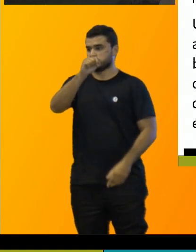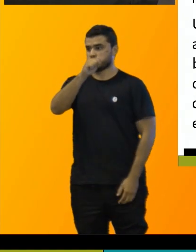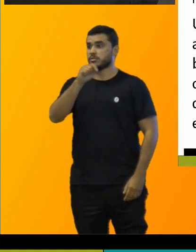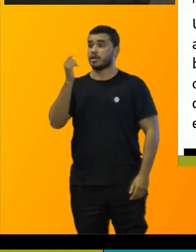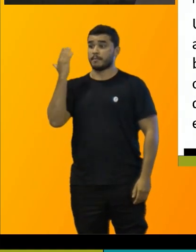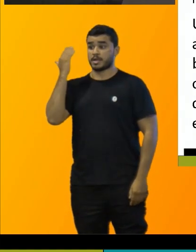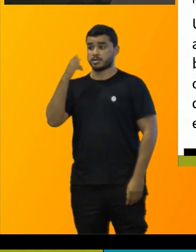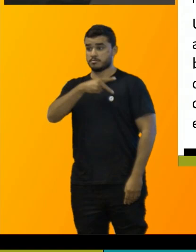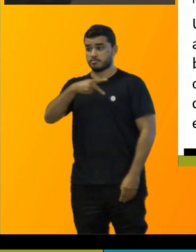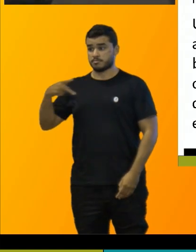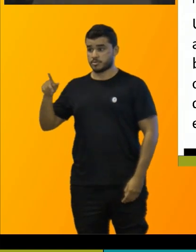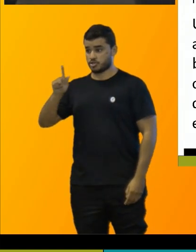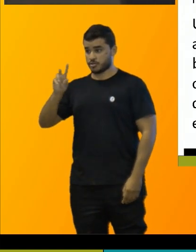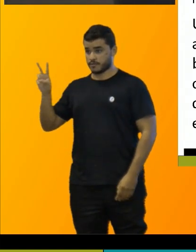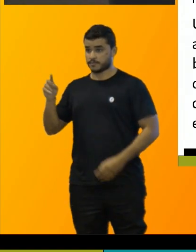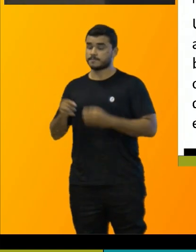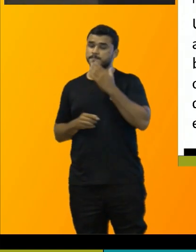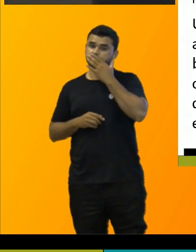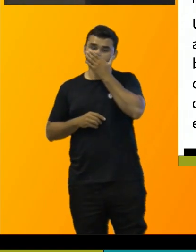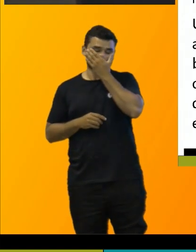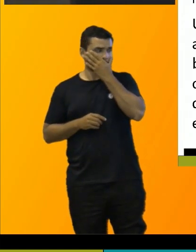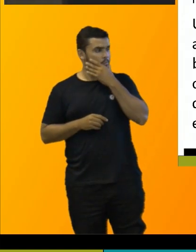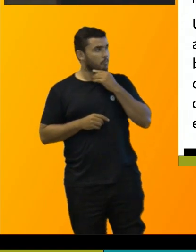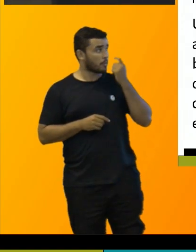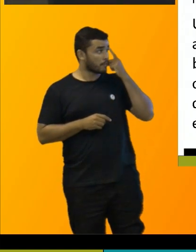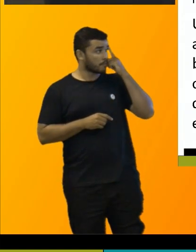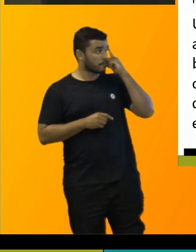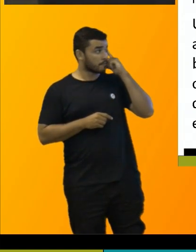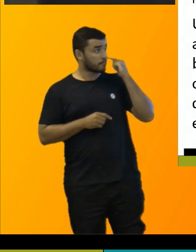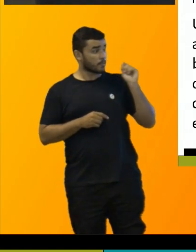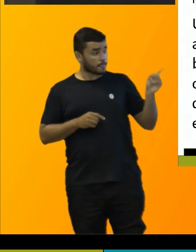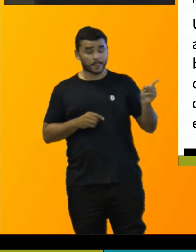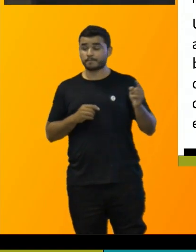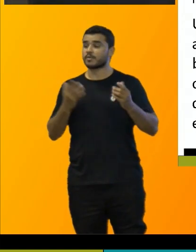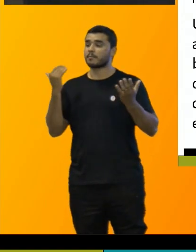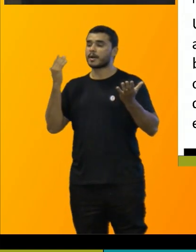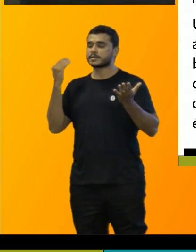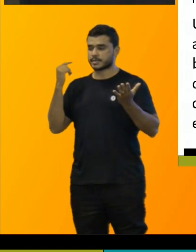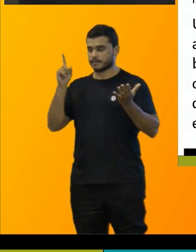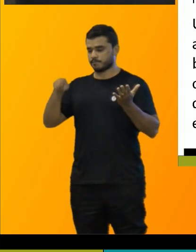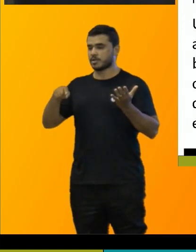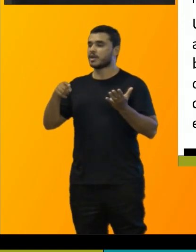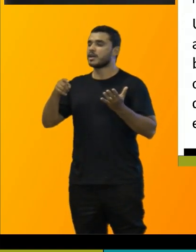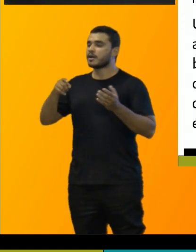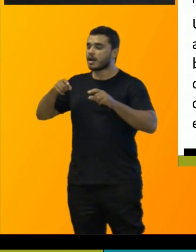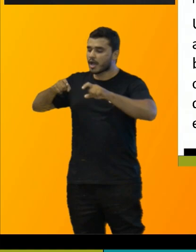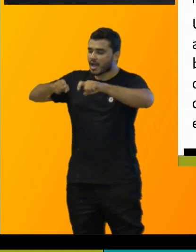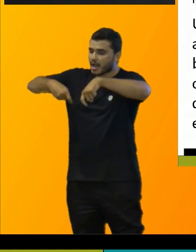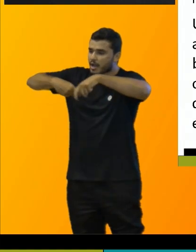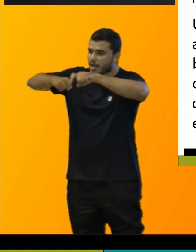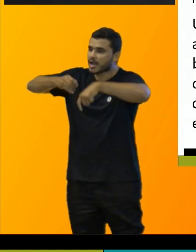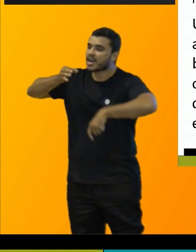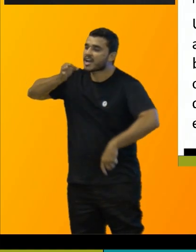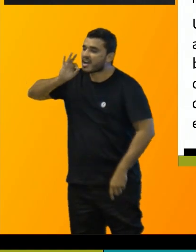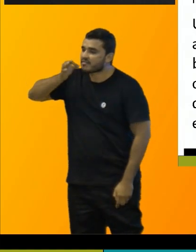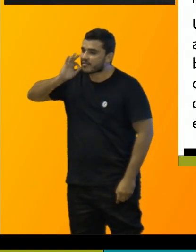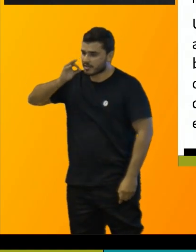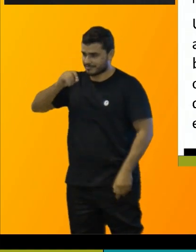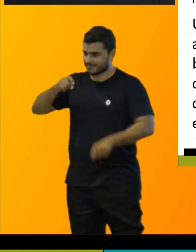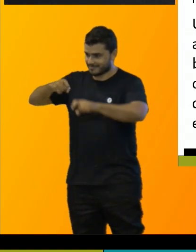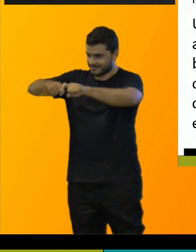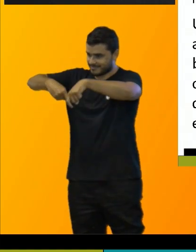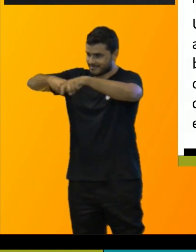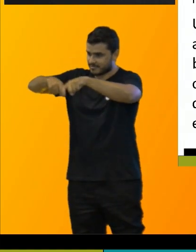a crise mundial de 29, a situação da economia cafeira se apresentava como se segue. A produção